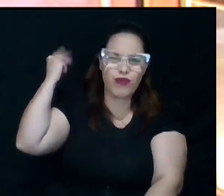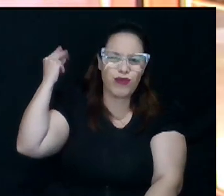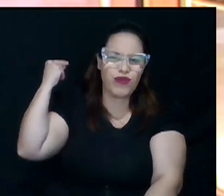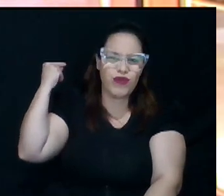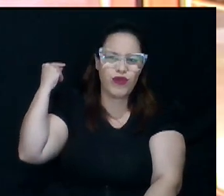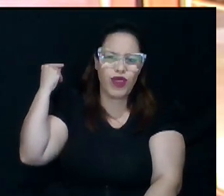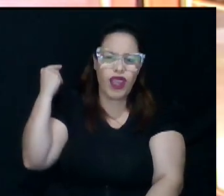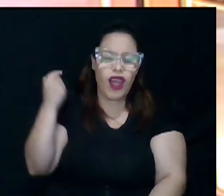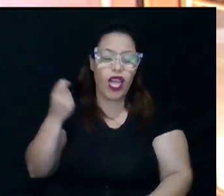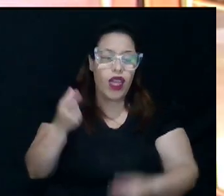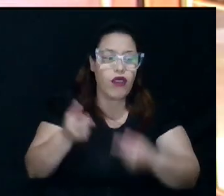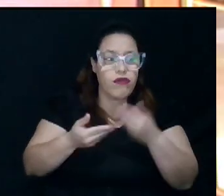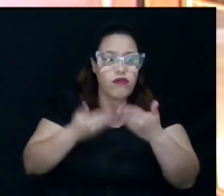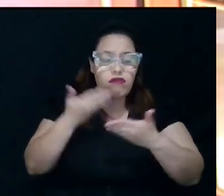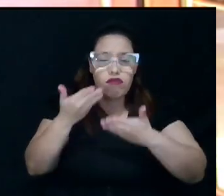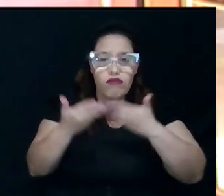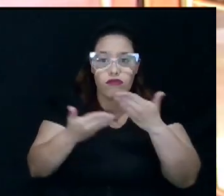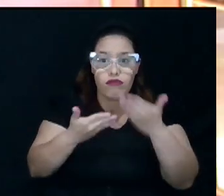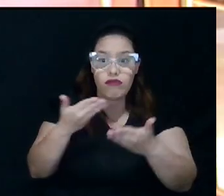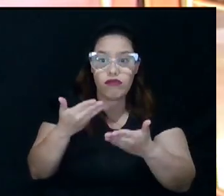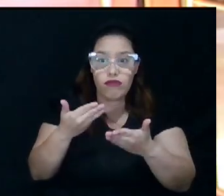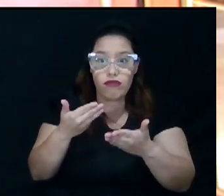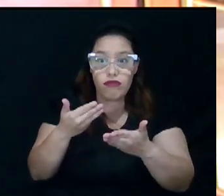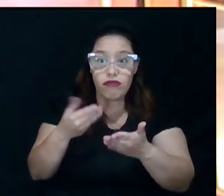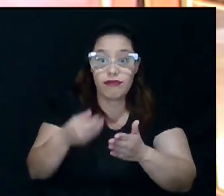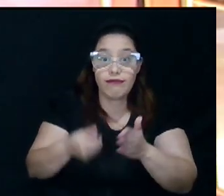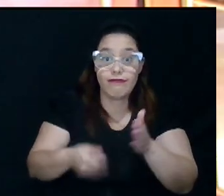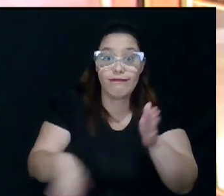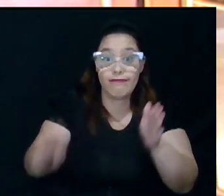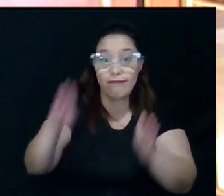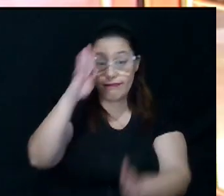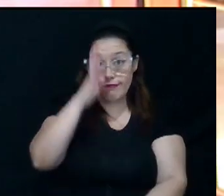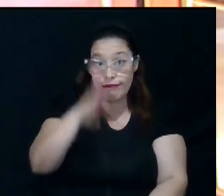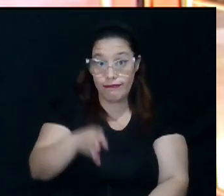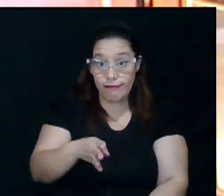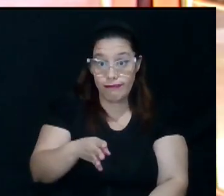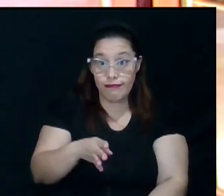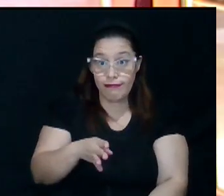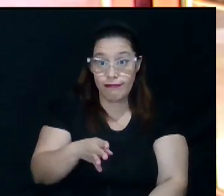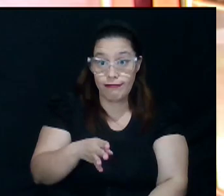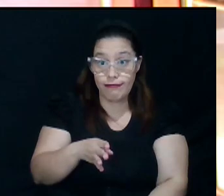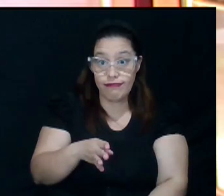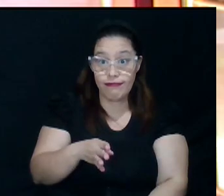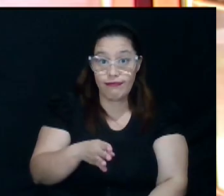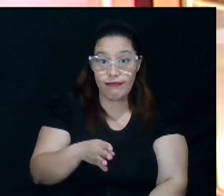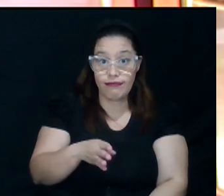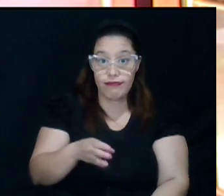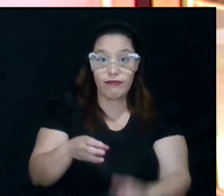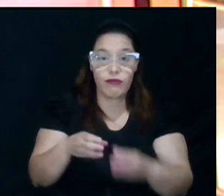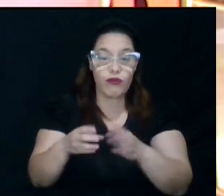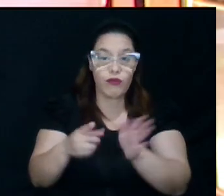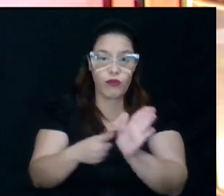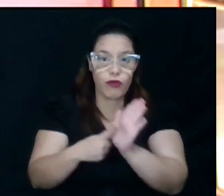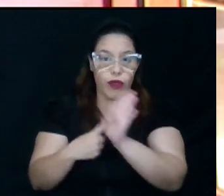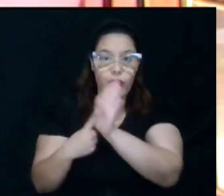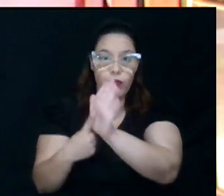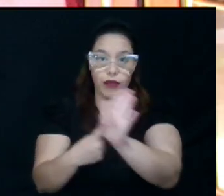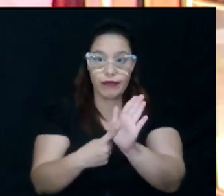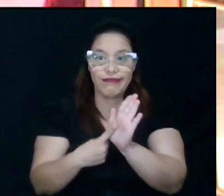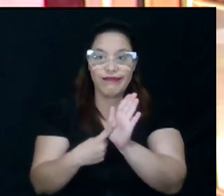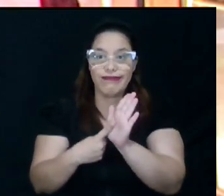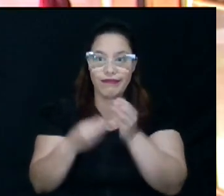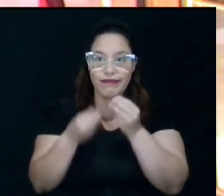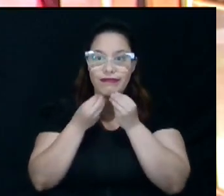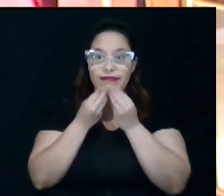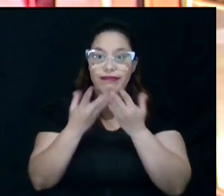ideia principal dessa parceria é popularização de um material erudito que vai ser produzido pela CIDIC. Bom, o que esperar,